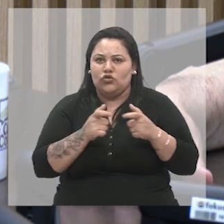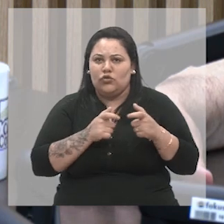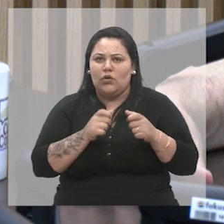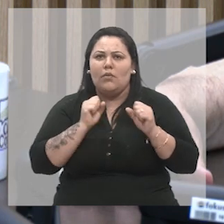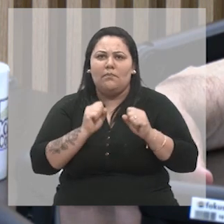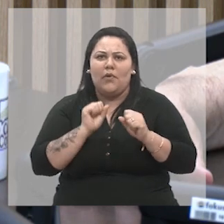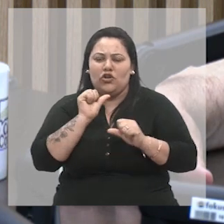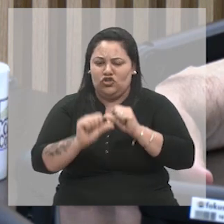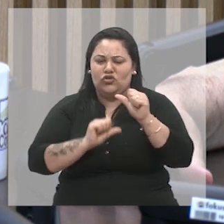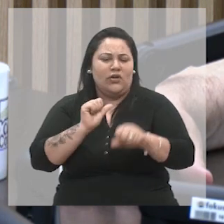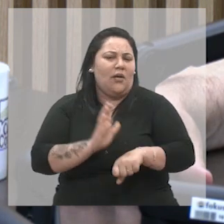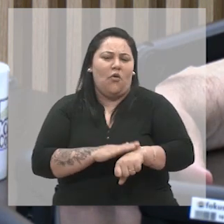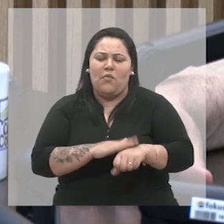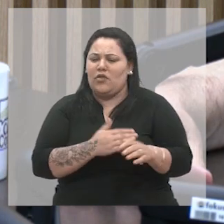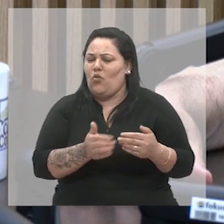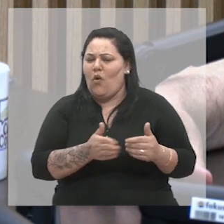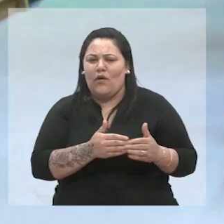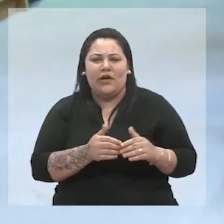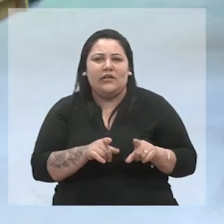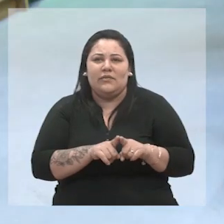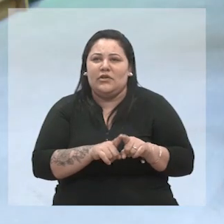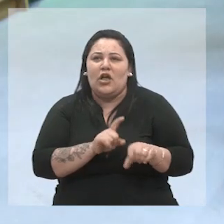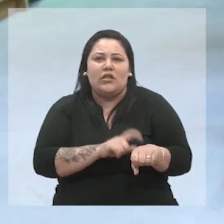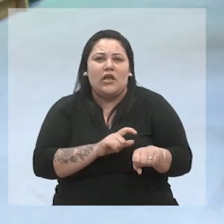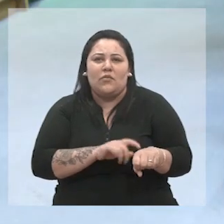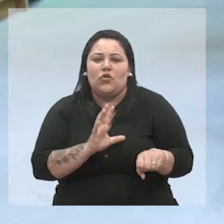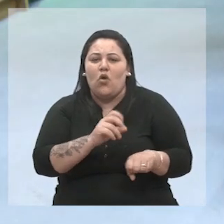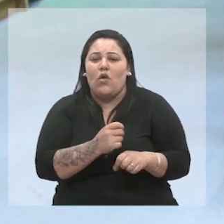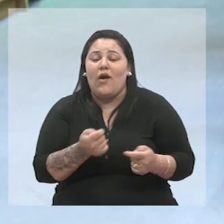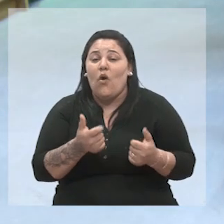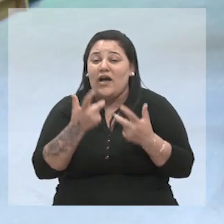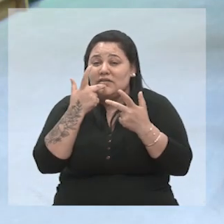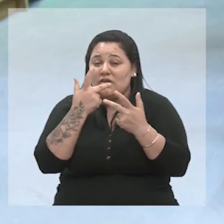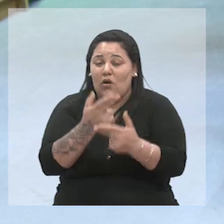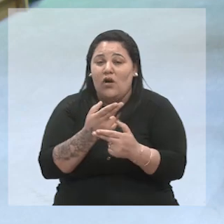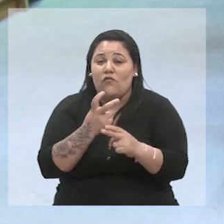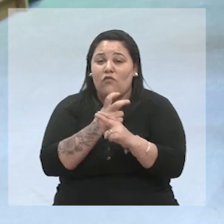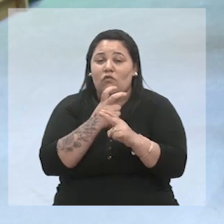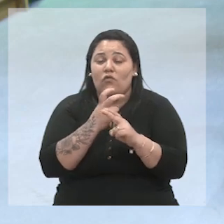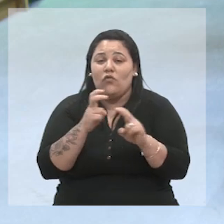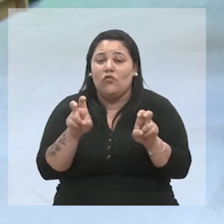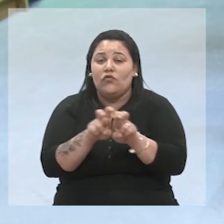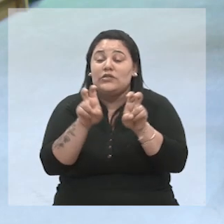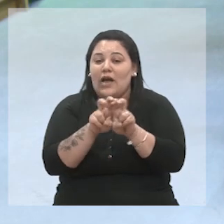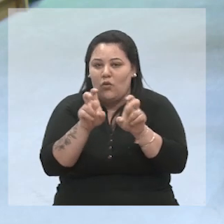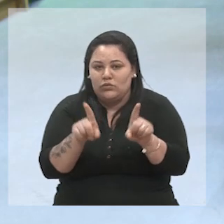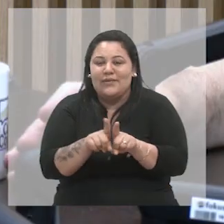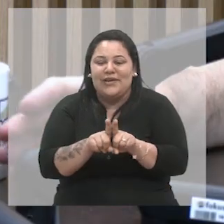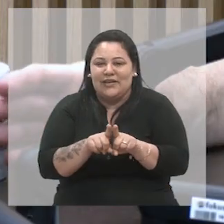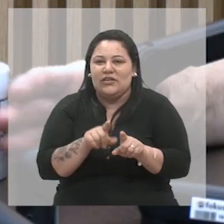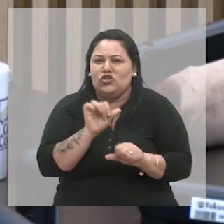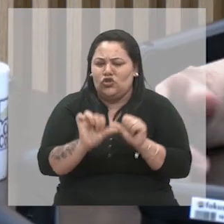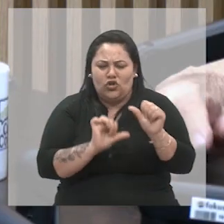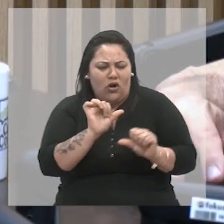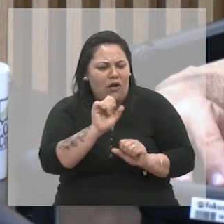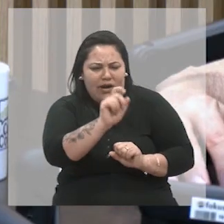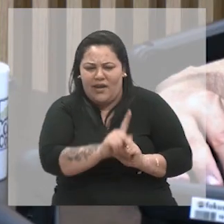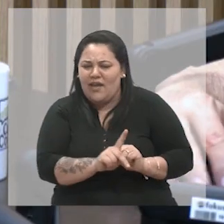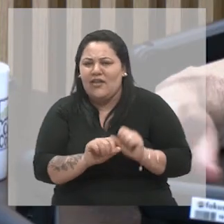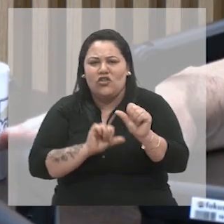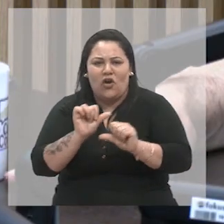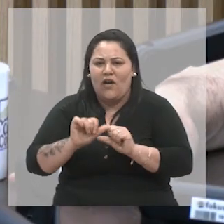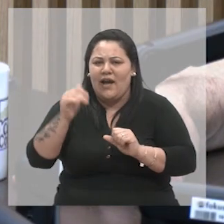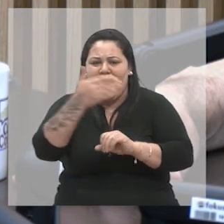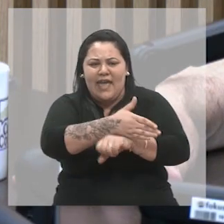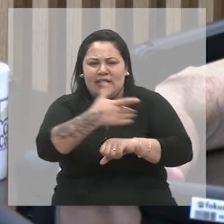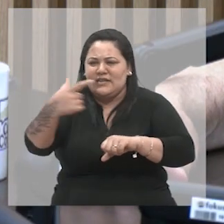pode trocar a qualquer momento O tempo todo, o tempo todo, o tempo todo. Parecido com futsal. Troca quantas vezes quiser, com quem quiser,